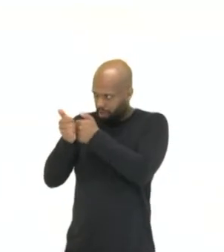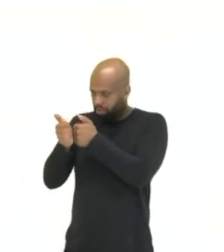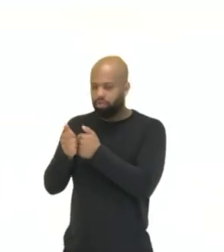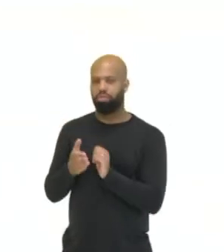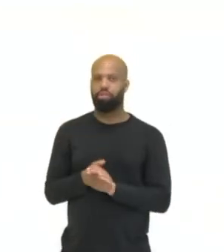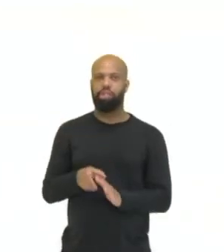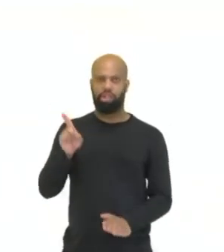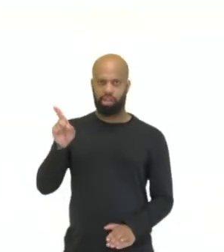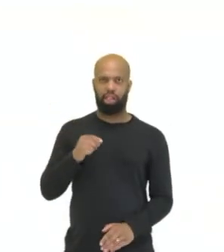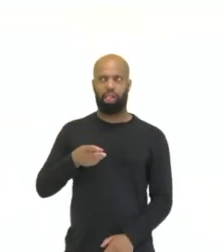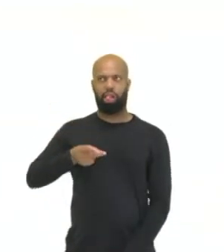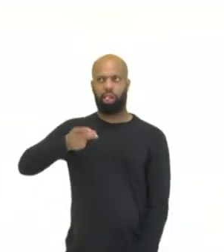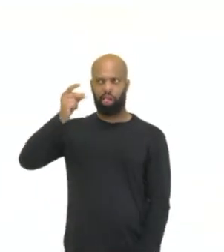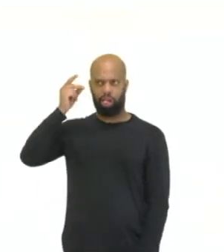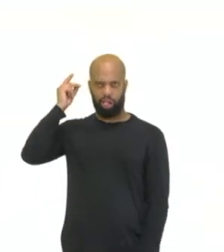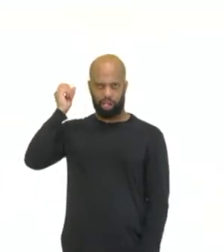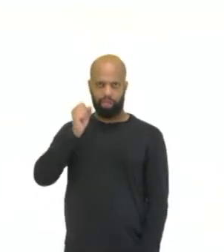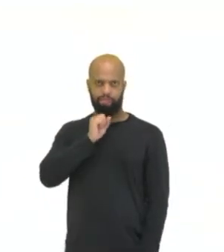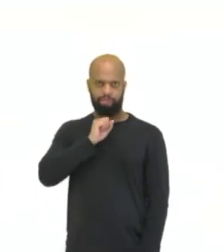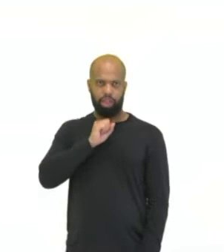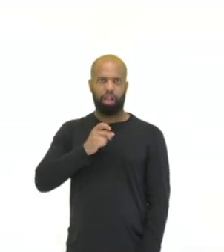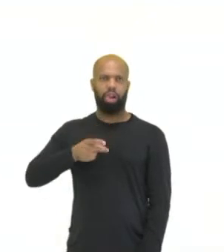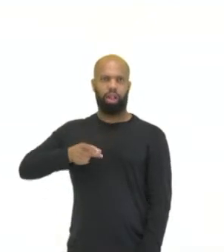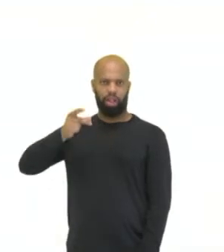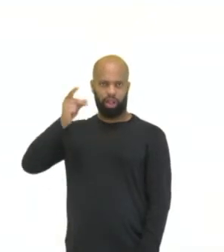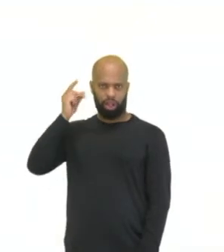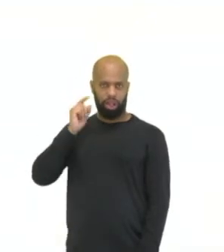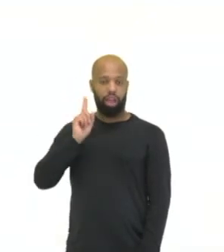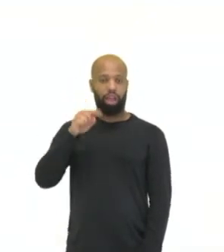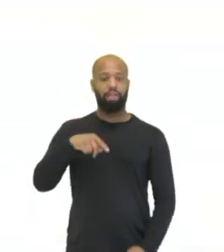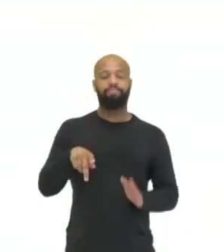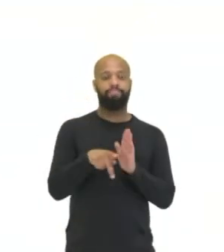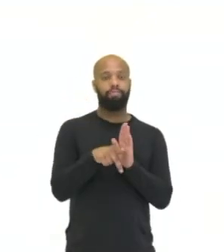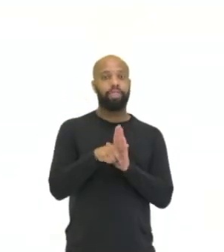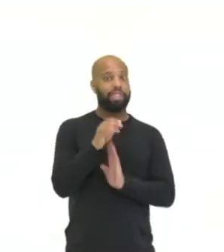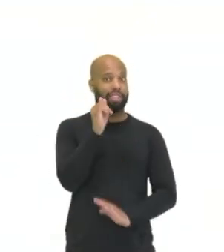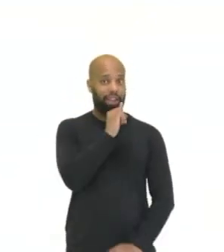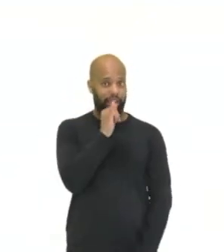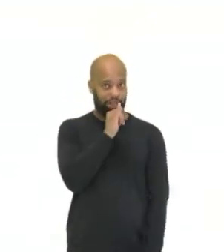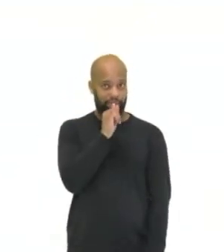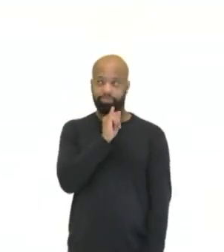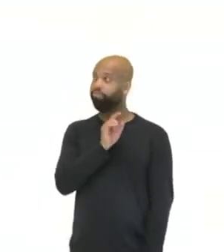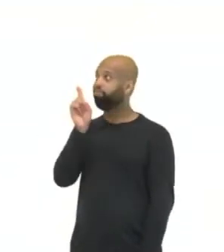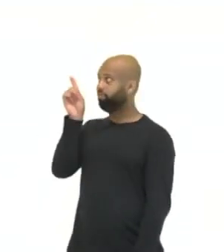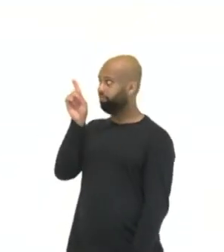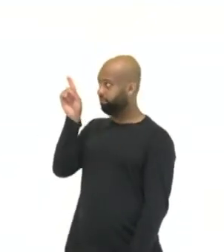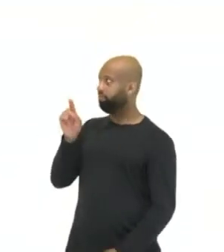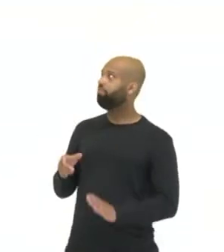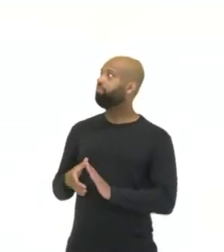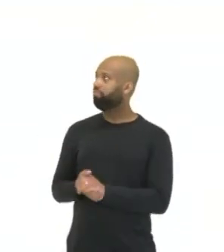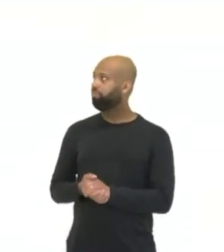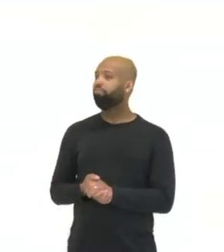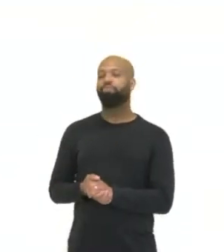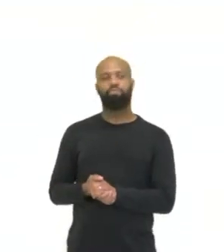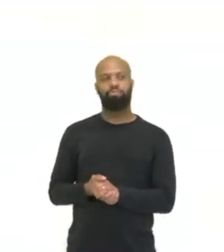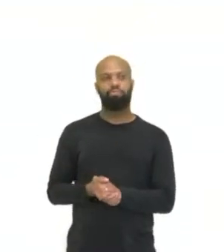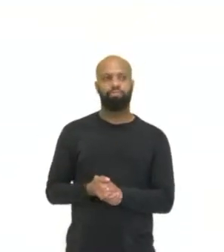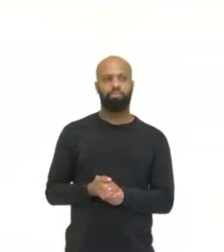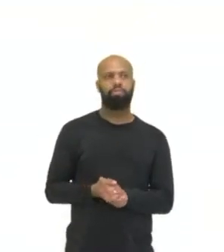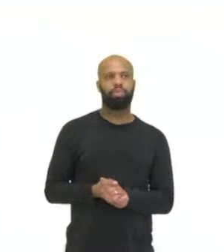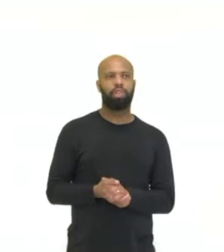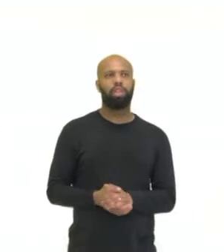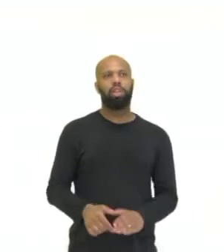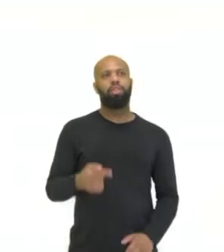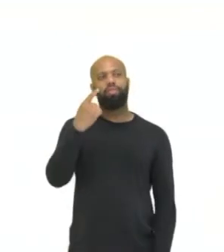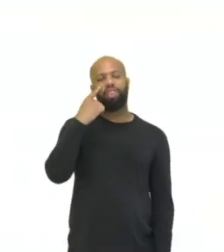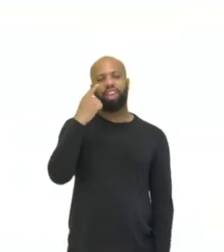mais antigos, por isso que eu estou trazendo tanto ele, né, da cidade de Perúzia, na Itália, então é um arco etrusco. Veja, observe aqui